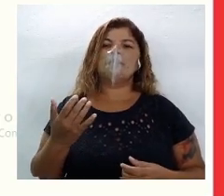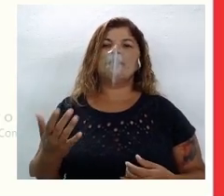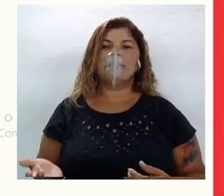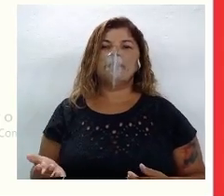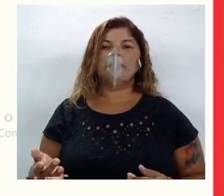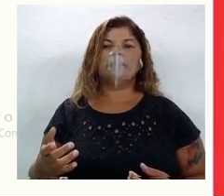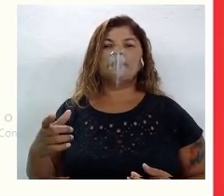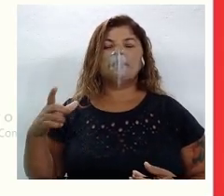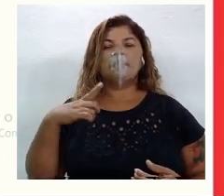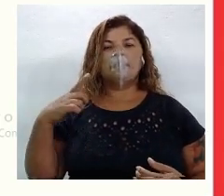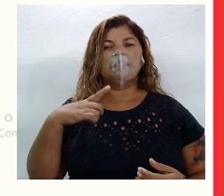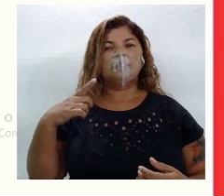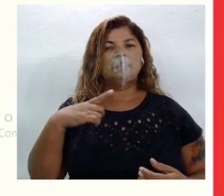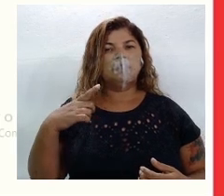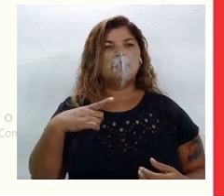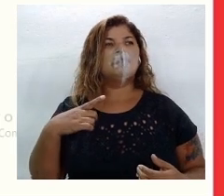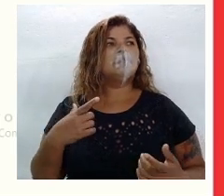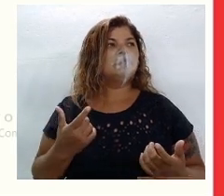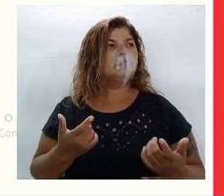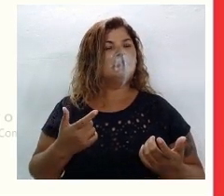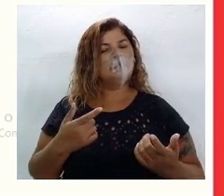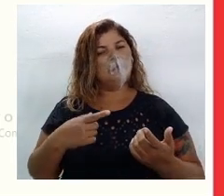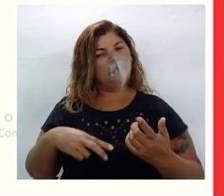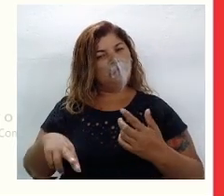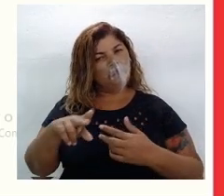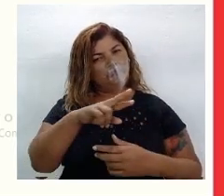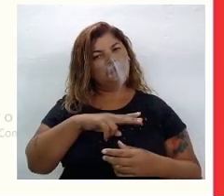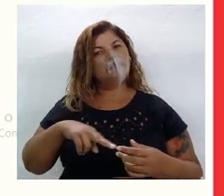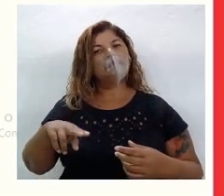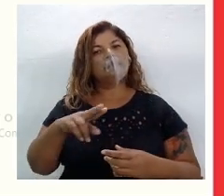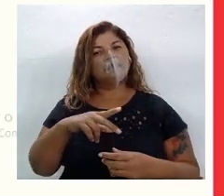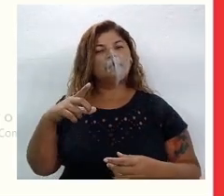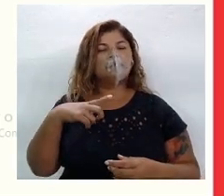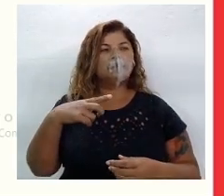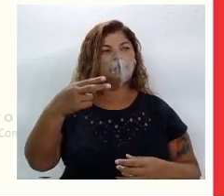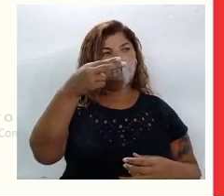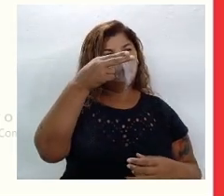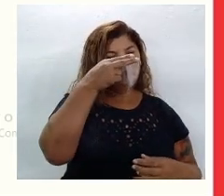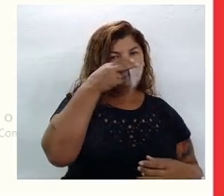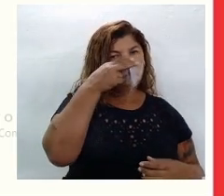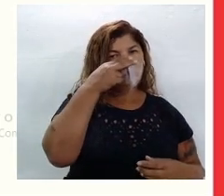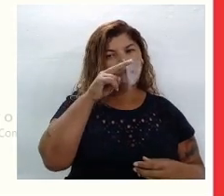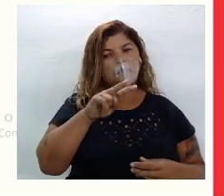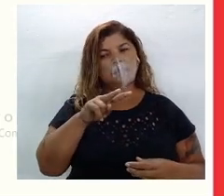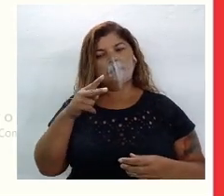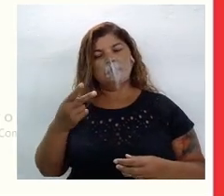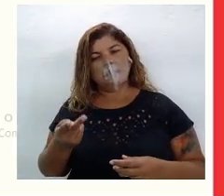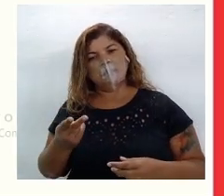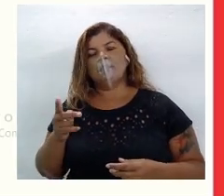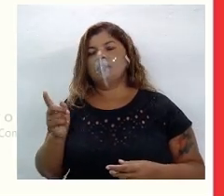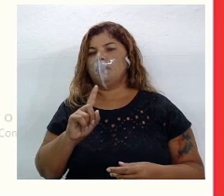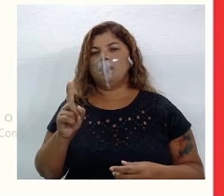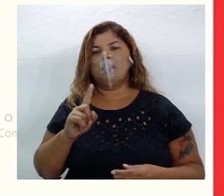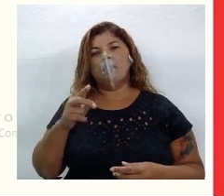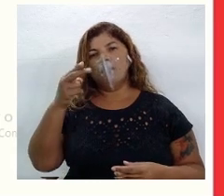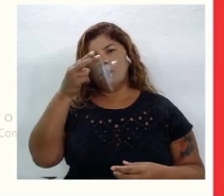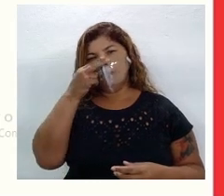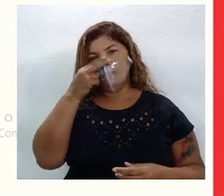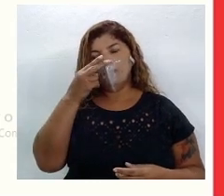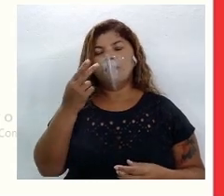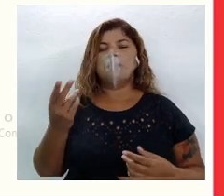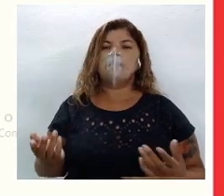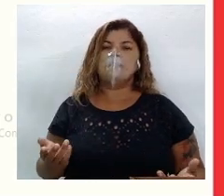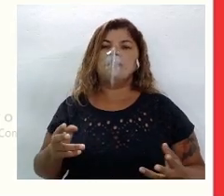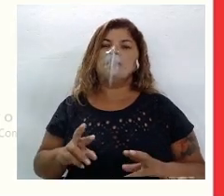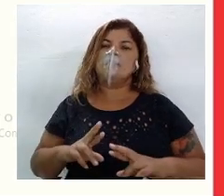aqui. De forma genérica, nós temos aqui pentecostalismo e os neopentecostais. Qual seria a